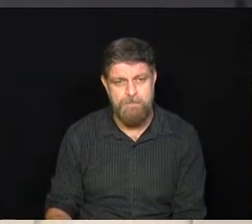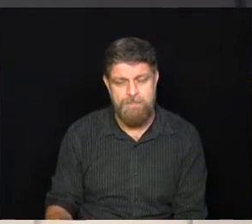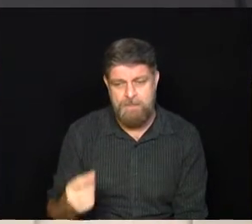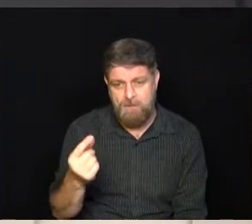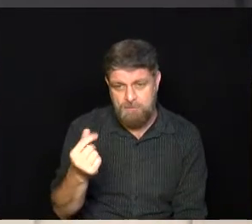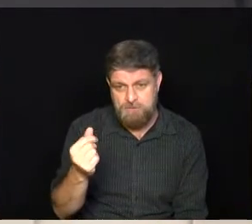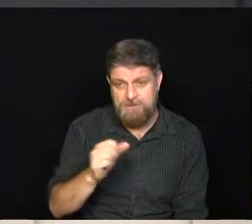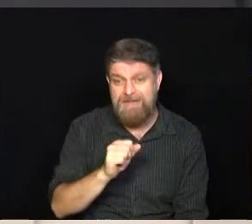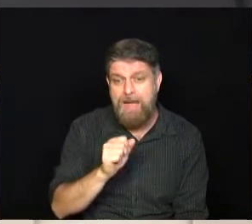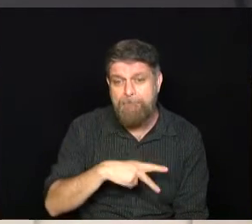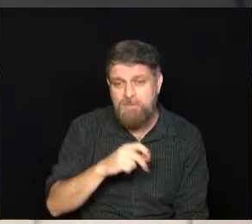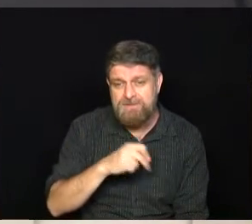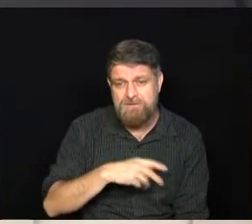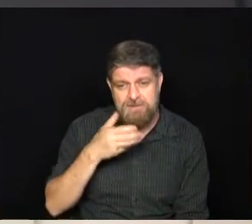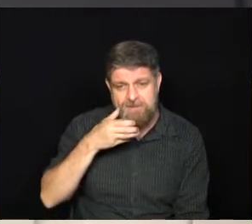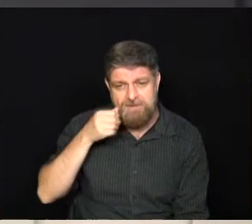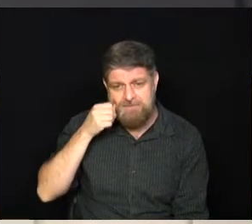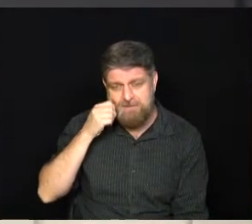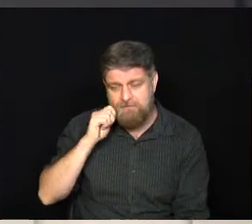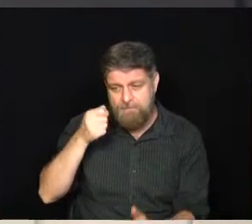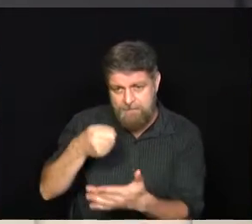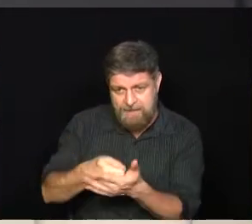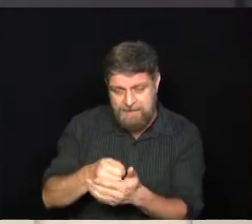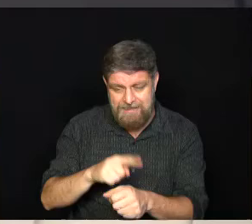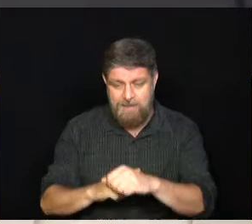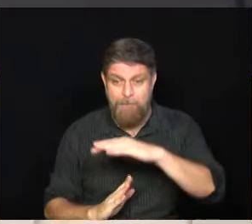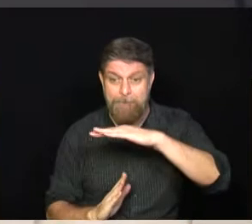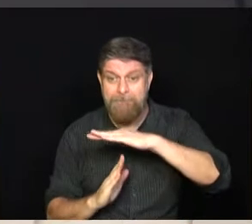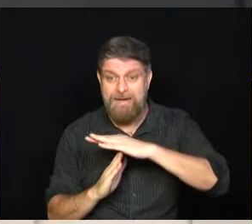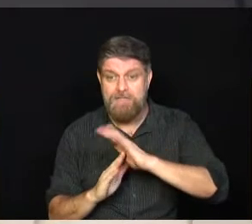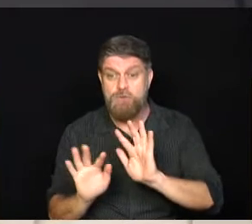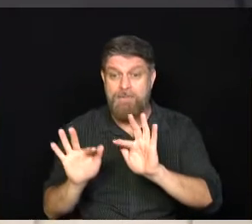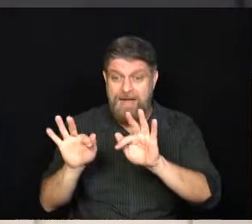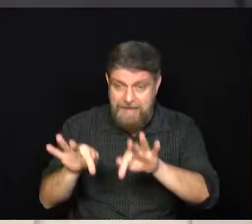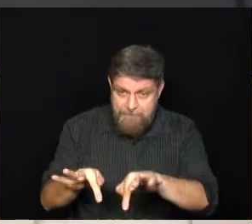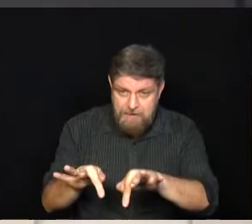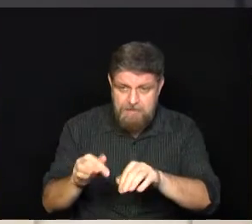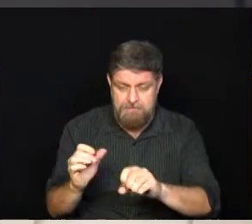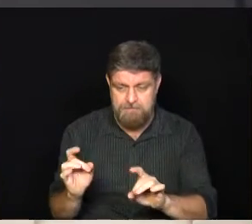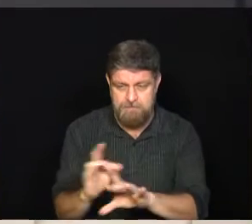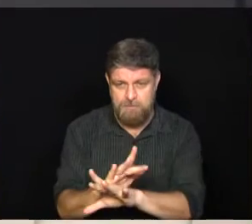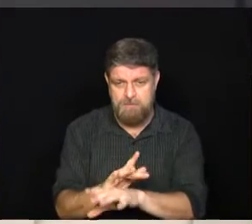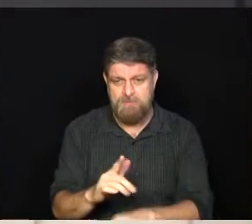que está assim, que tem um prazo para terminar, né? Que